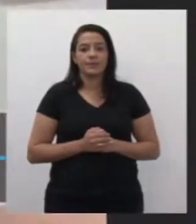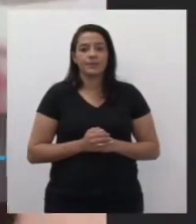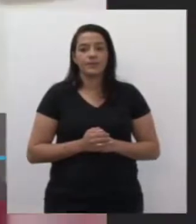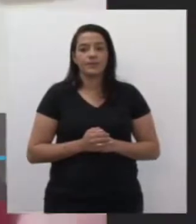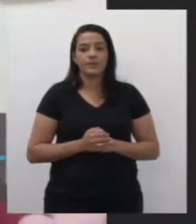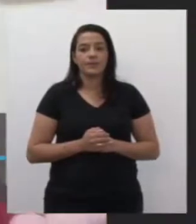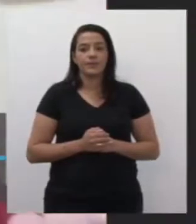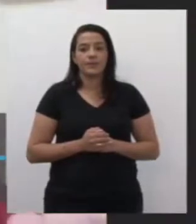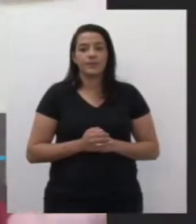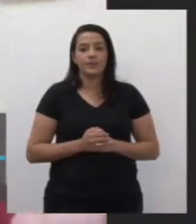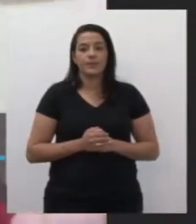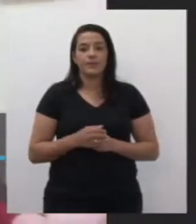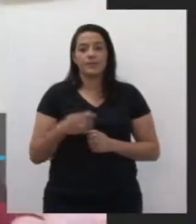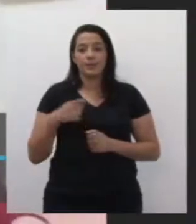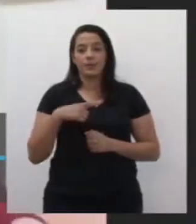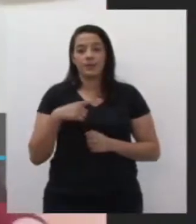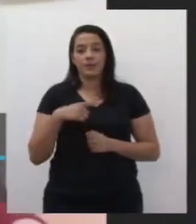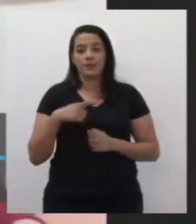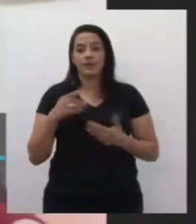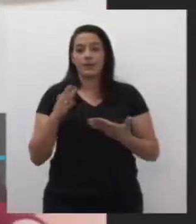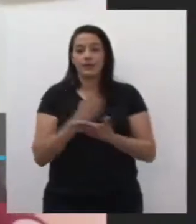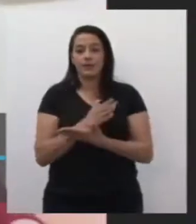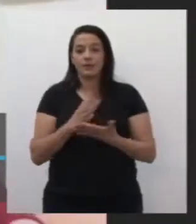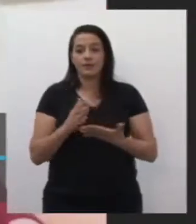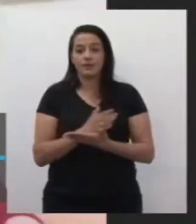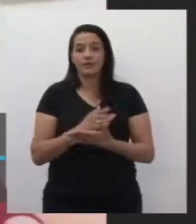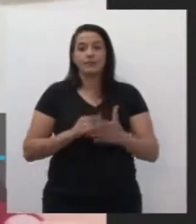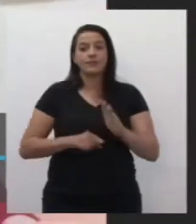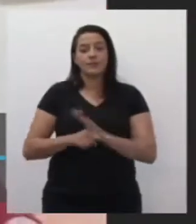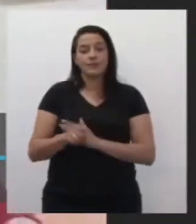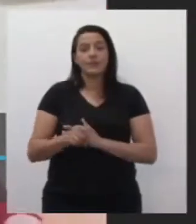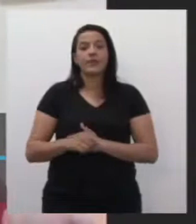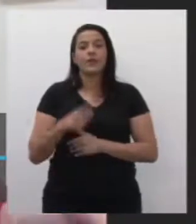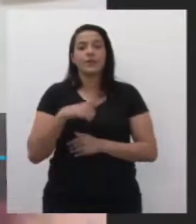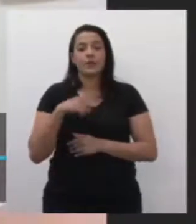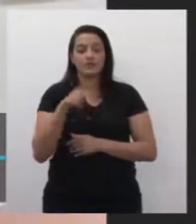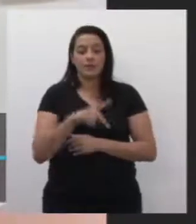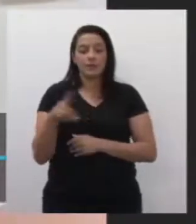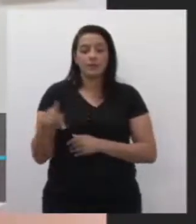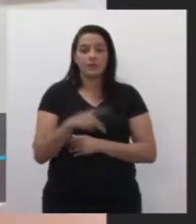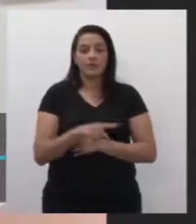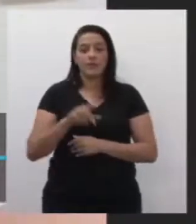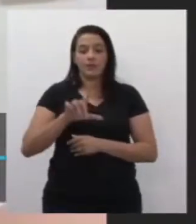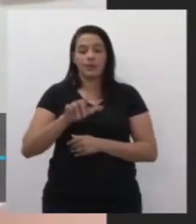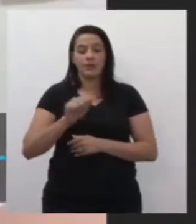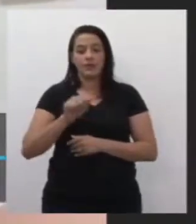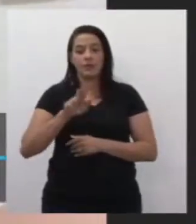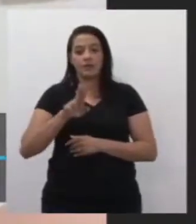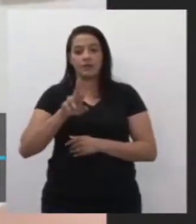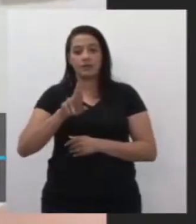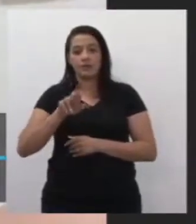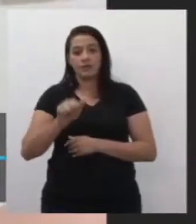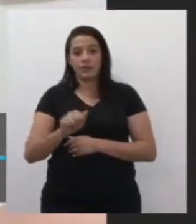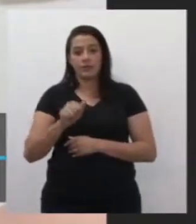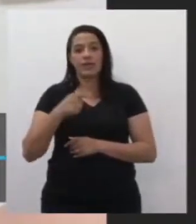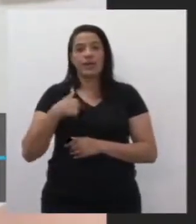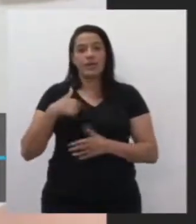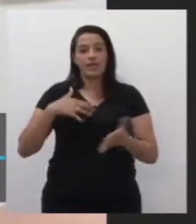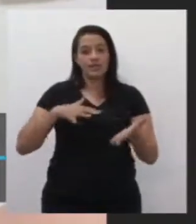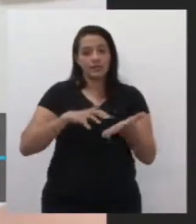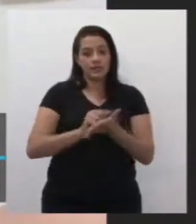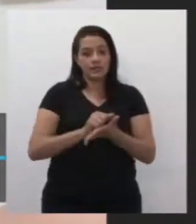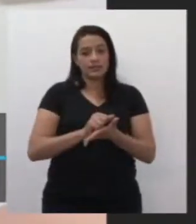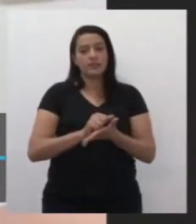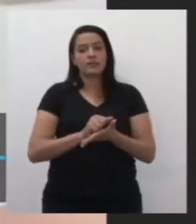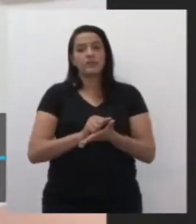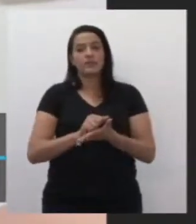Olha, das questões, a professora Laura disse que se cadastrou e apareceu apenas aulas